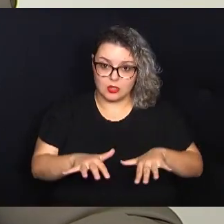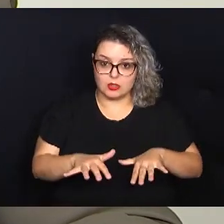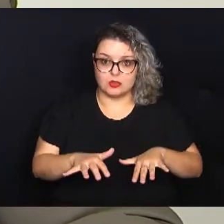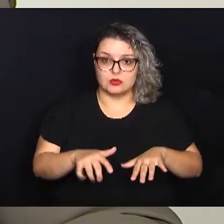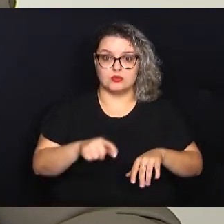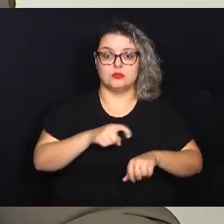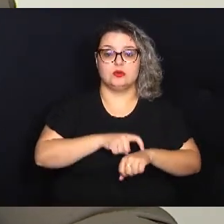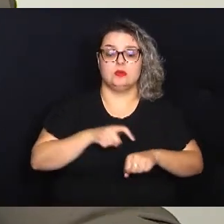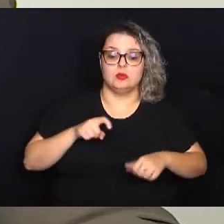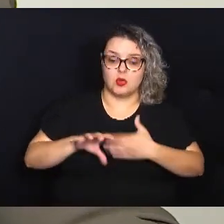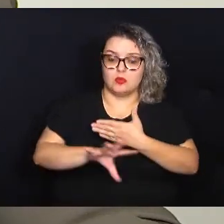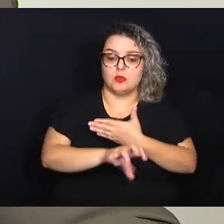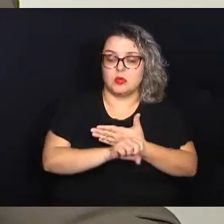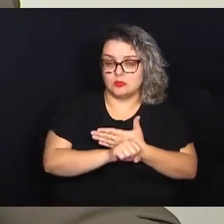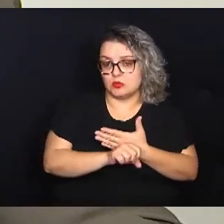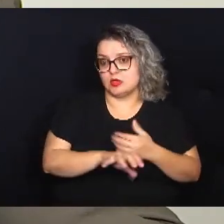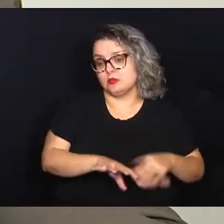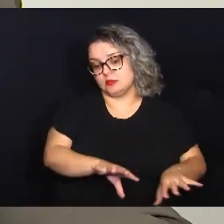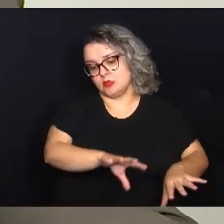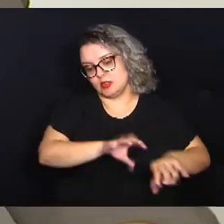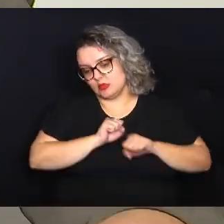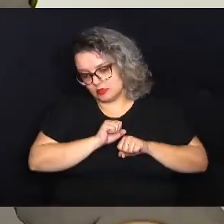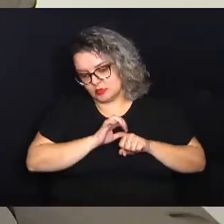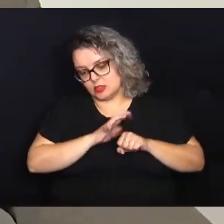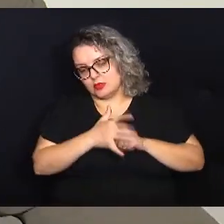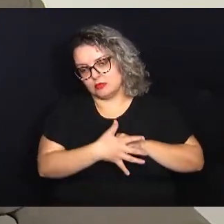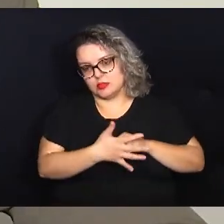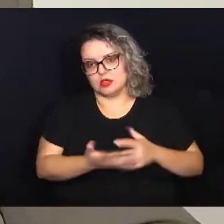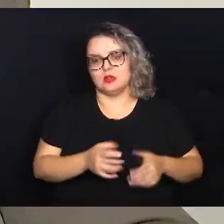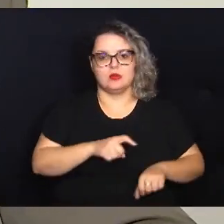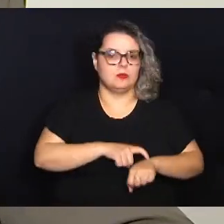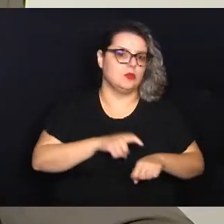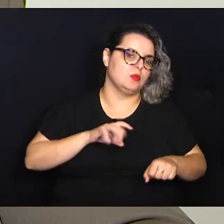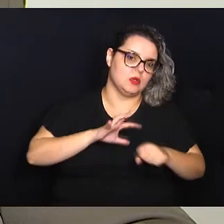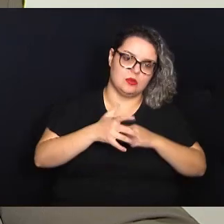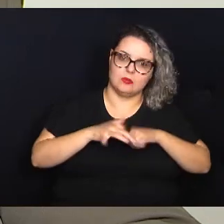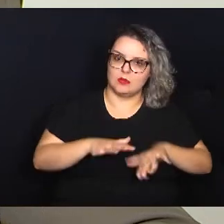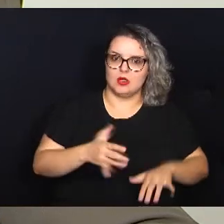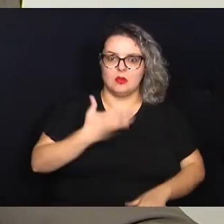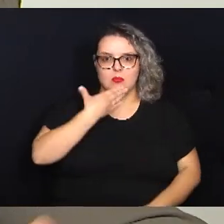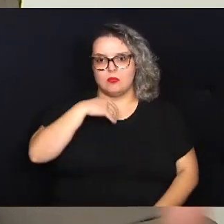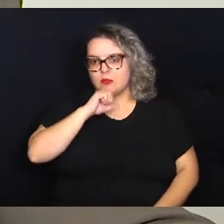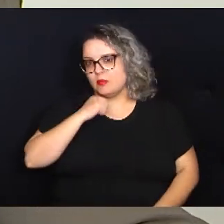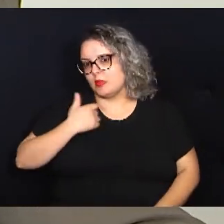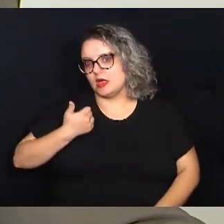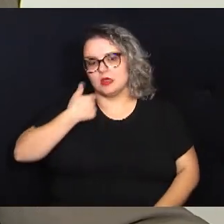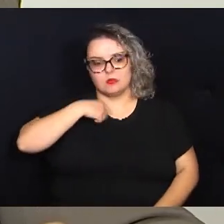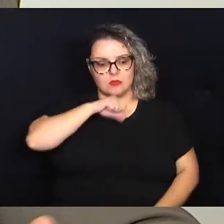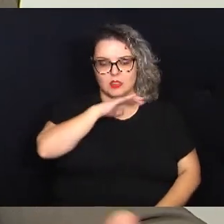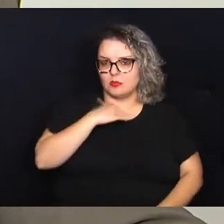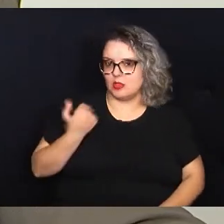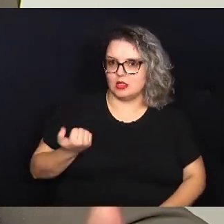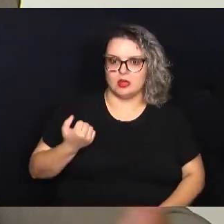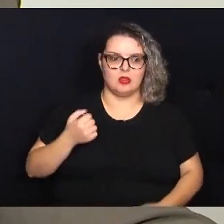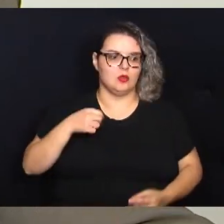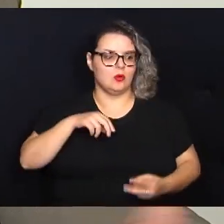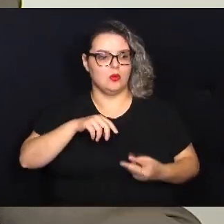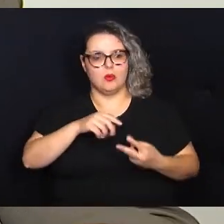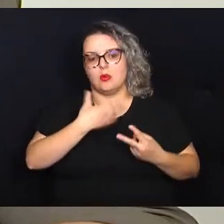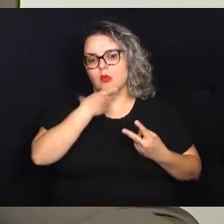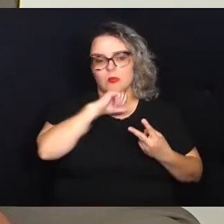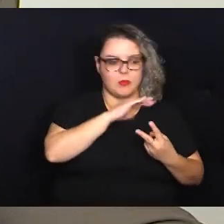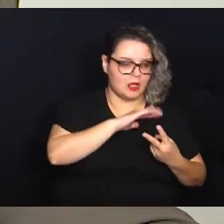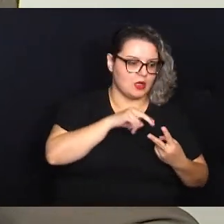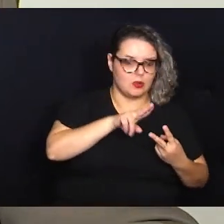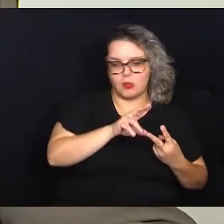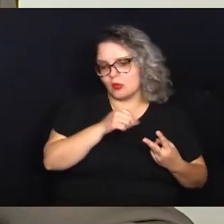Covid, né, em situação de orfandade pela Covid, porque era o período de pandemia e muitas crianças perdendo pai e mãe, ou só pai ou